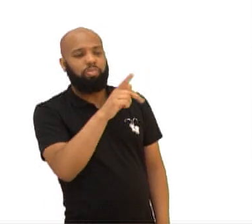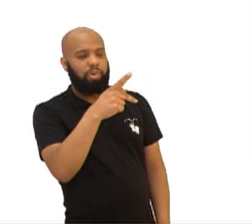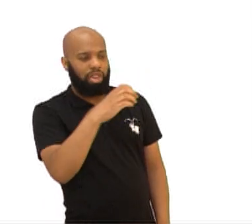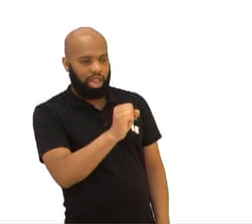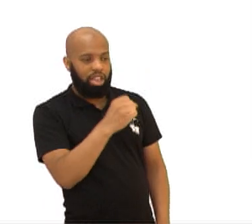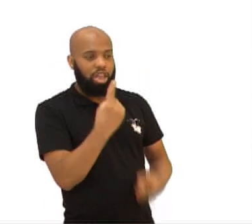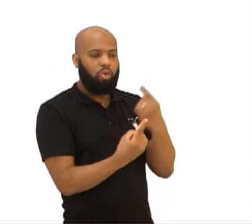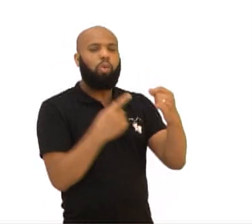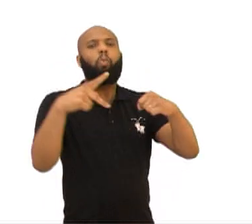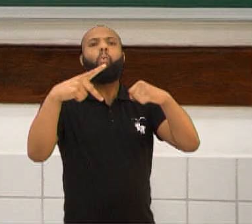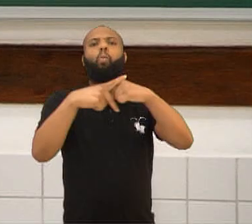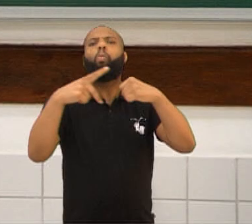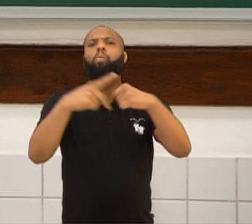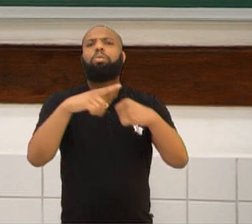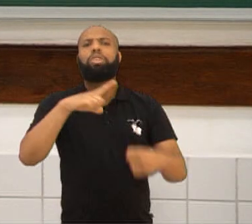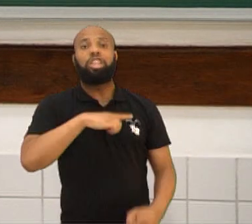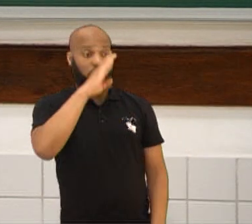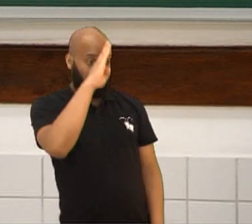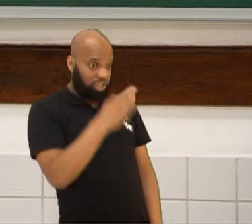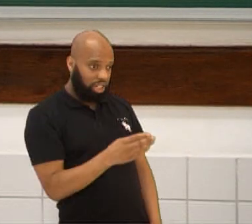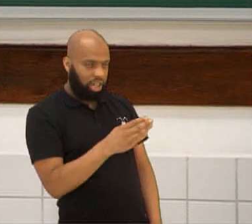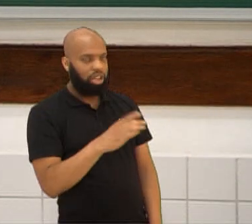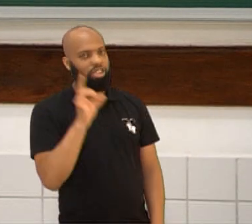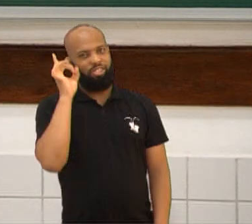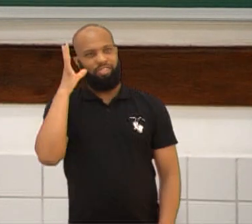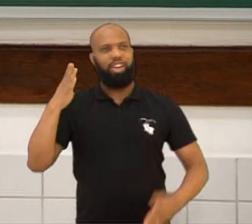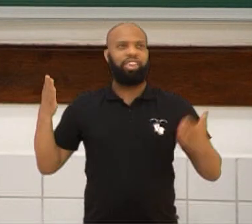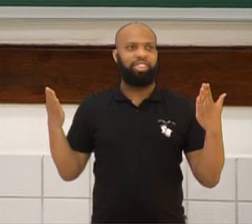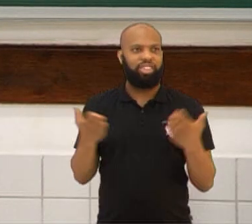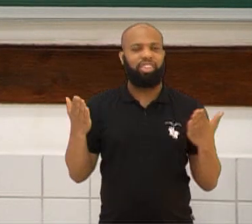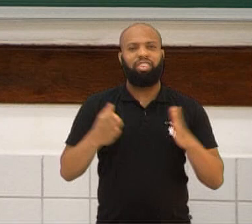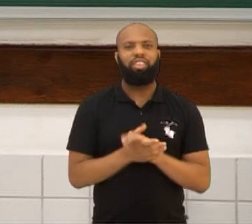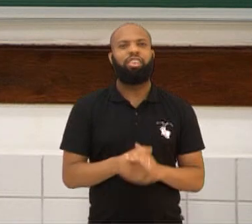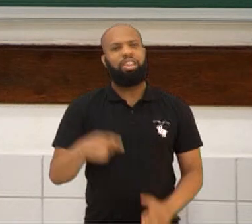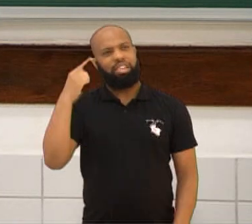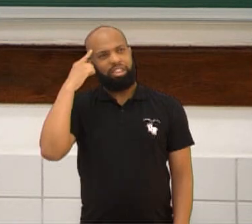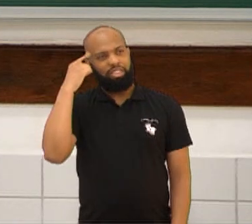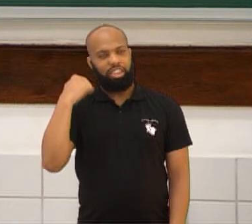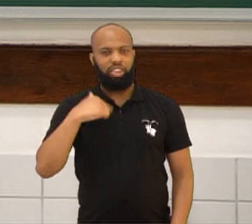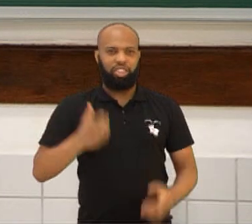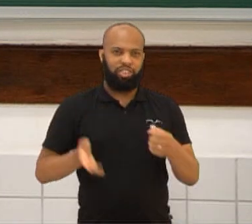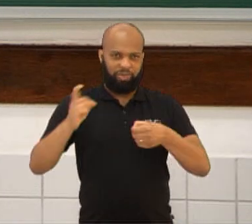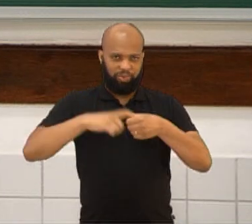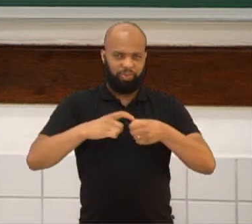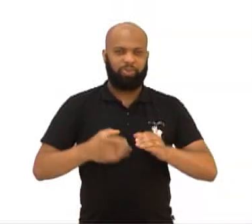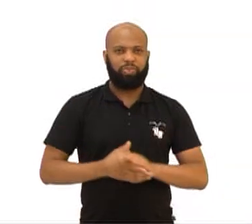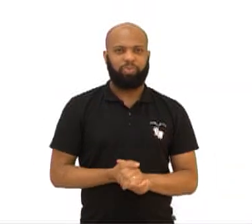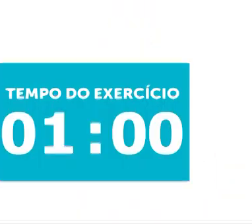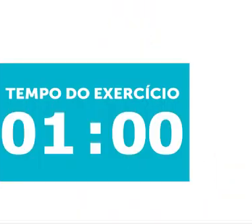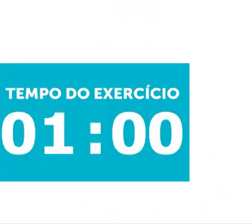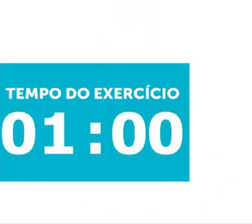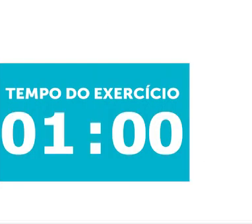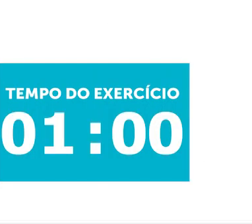Quais são os pronomes pessoais do caso reto? Esse está muito fácil, hein, pessoal? Pense e eu já retorno.